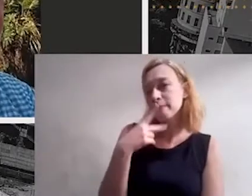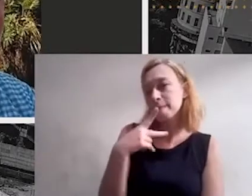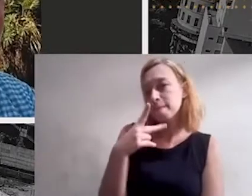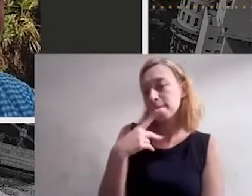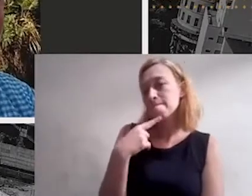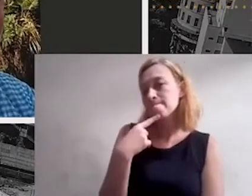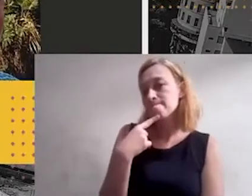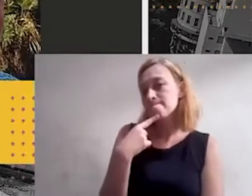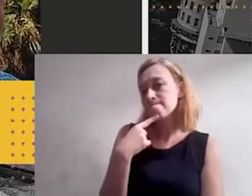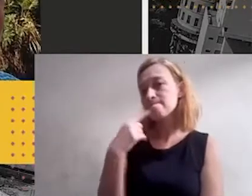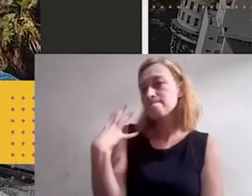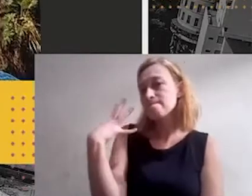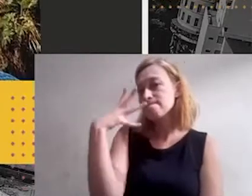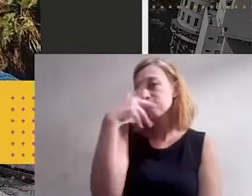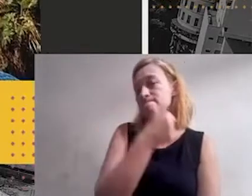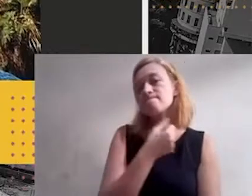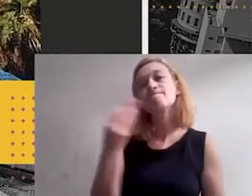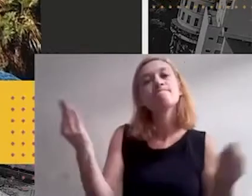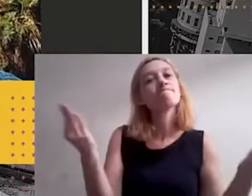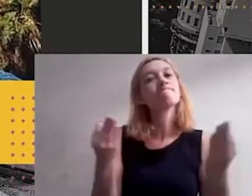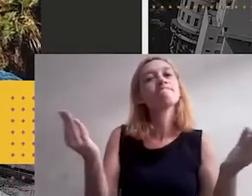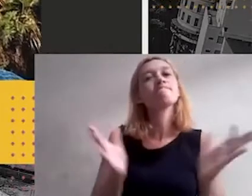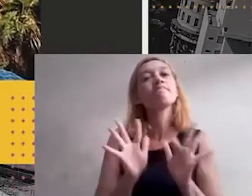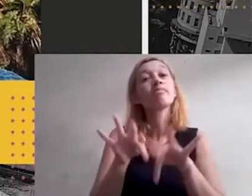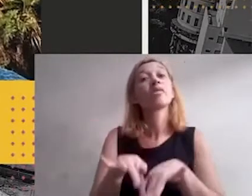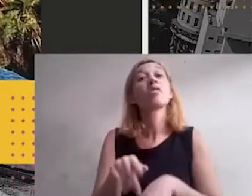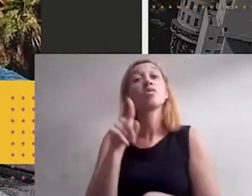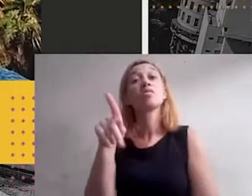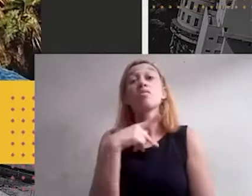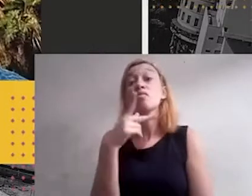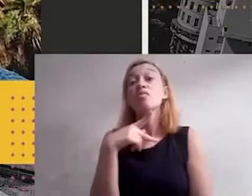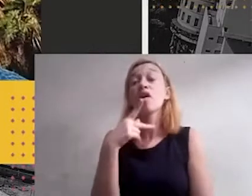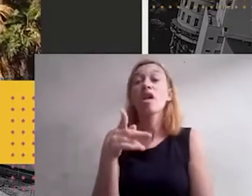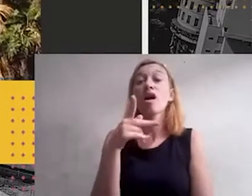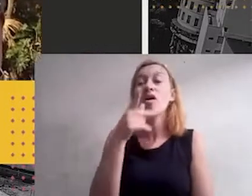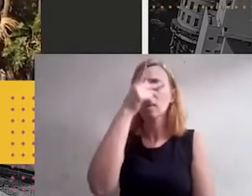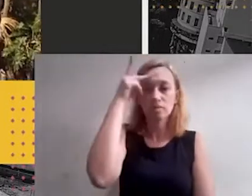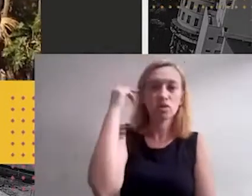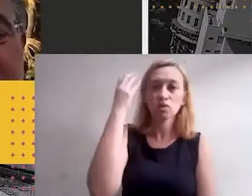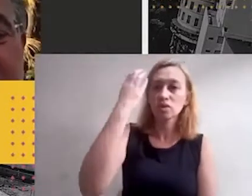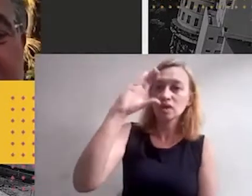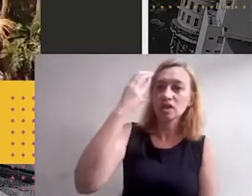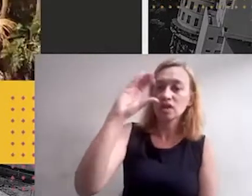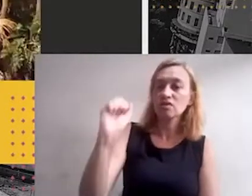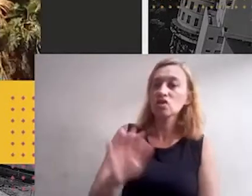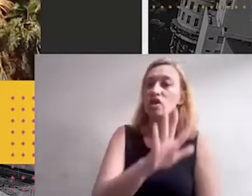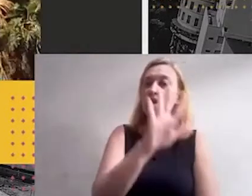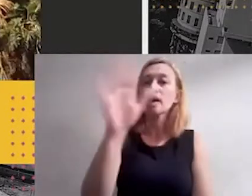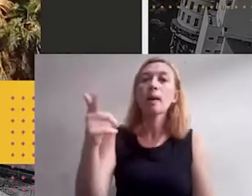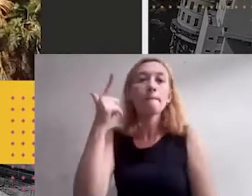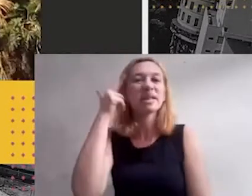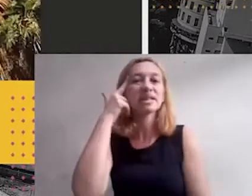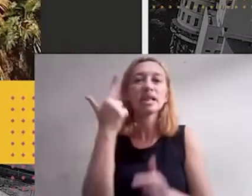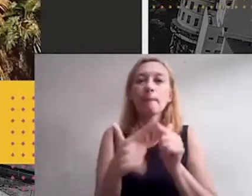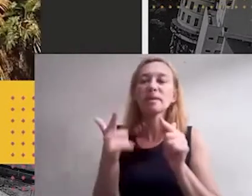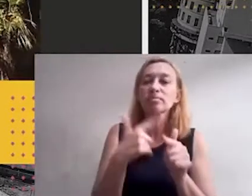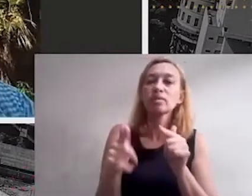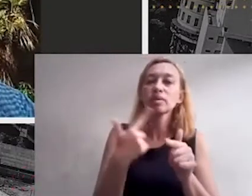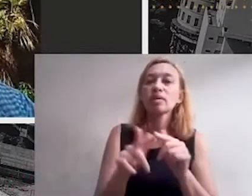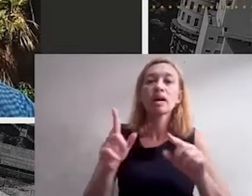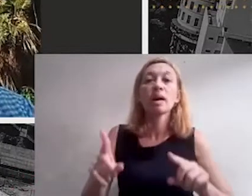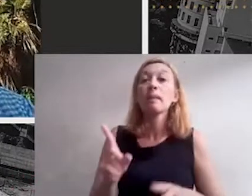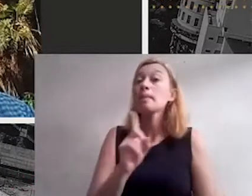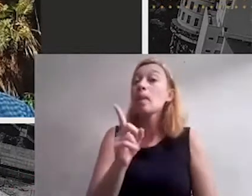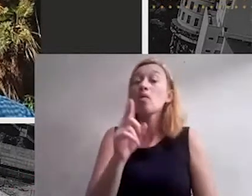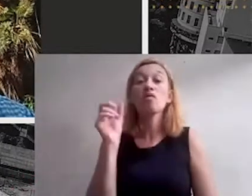linda, fantástica no final, que você falou que os cientistas e as pessoas em geral, elas pensam muito em problemas, mas elas não falam tanto a respeito